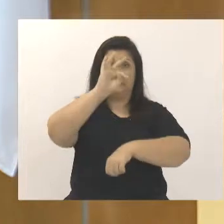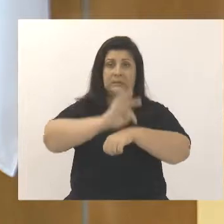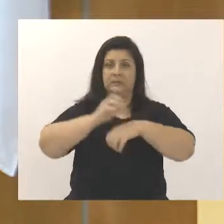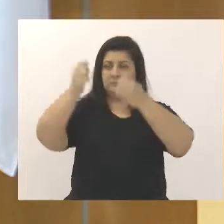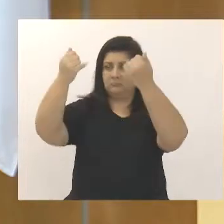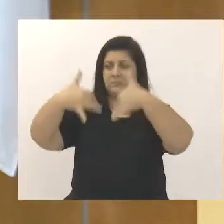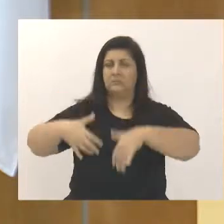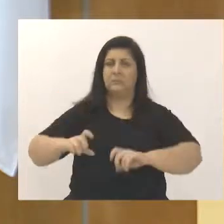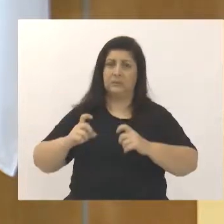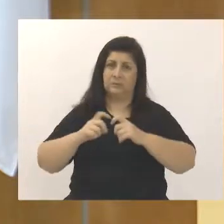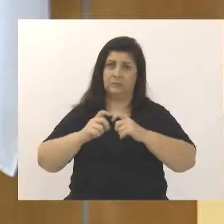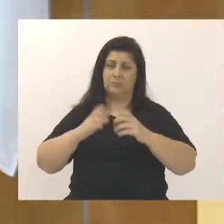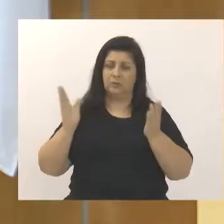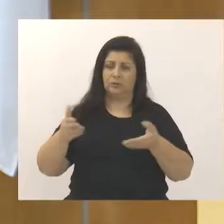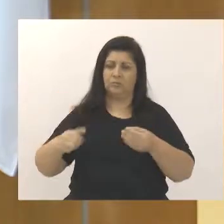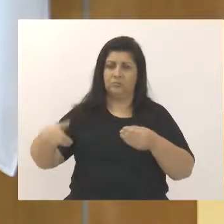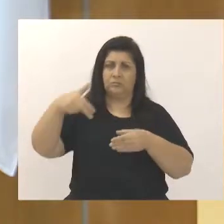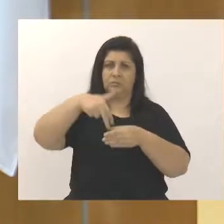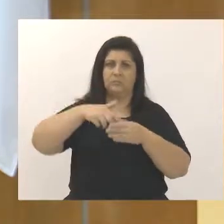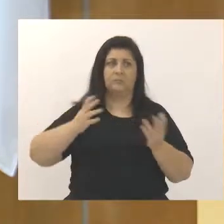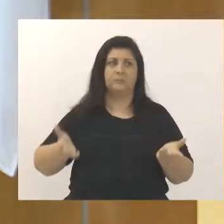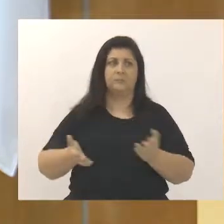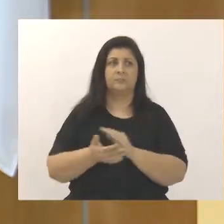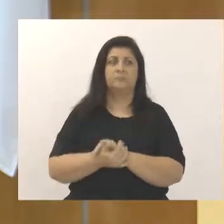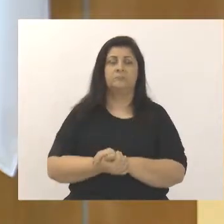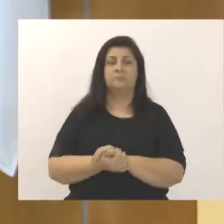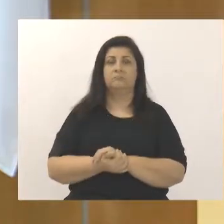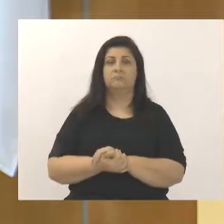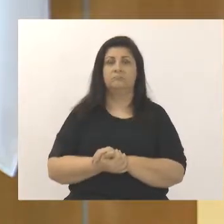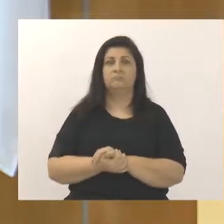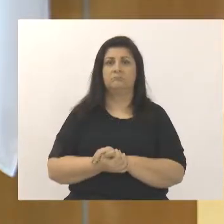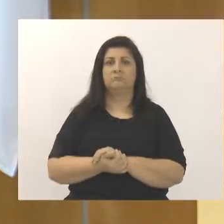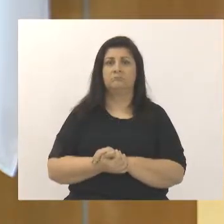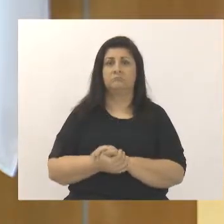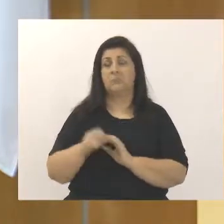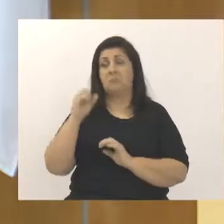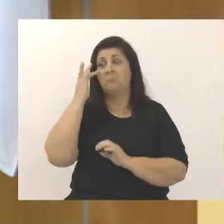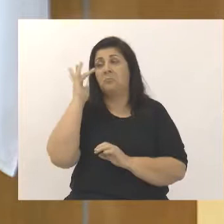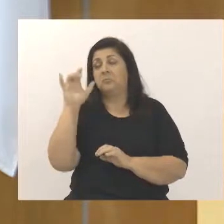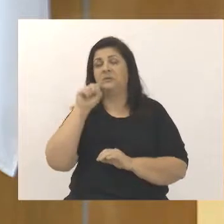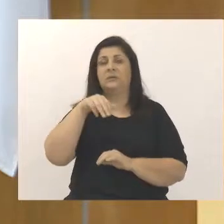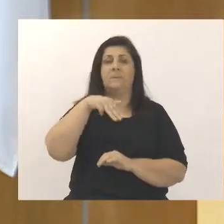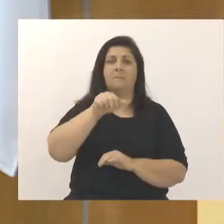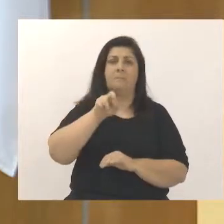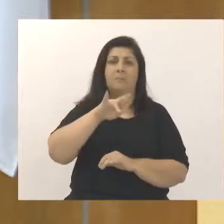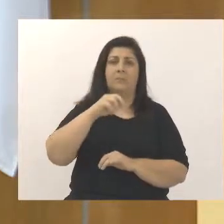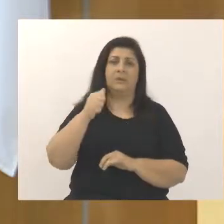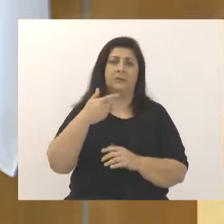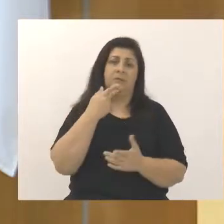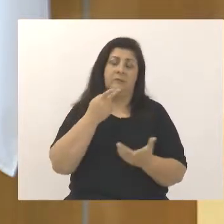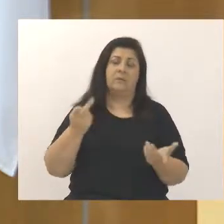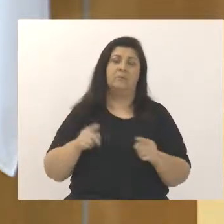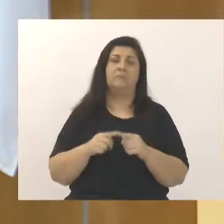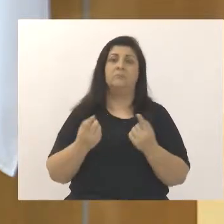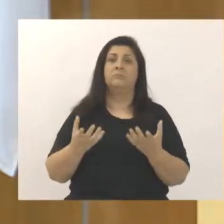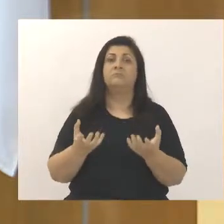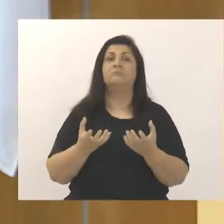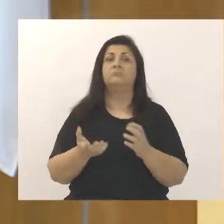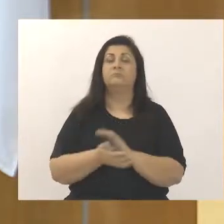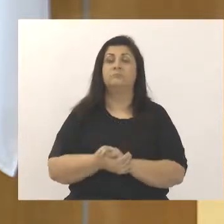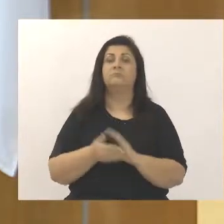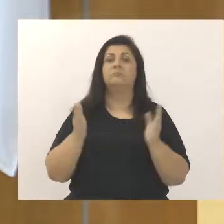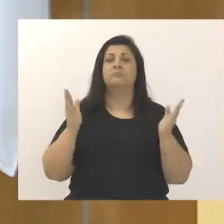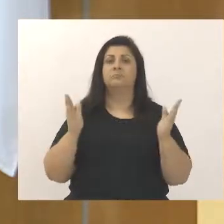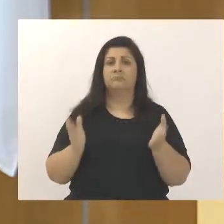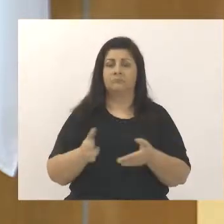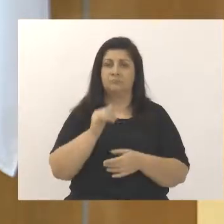próprio Rodrigo, que já subiu aqui, não sei se a doutora Márcia vai se explanar ou não também, né? Mas eu gostaria de, nesse